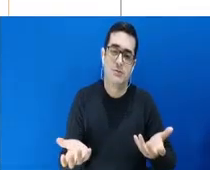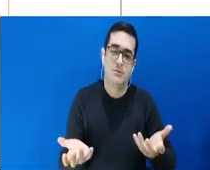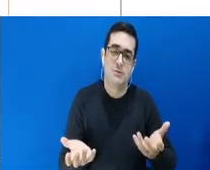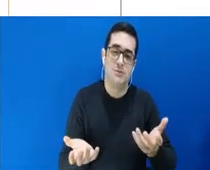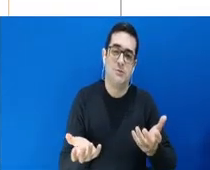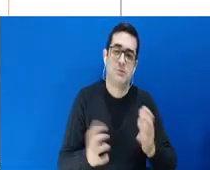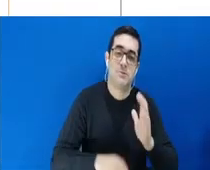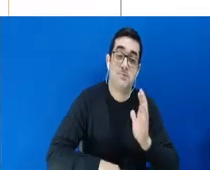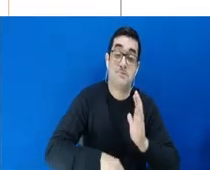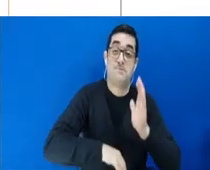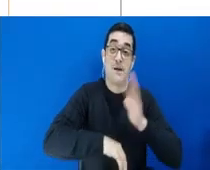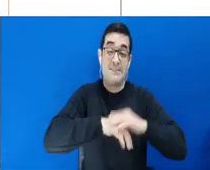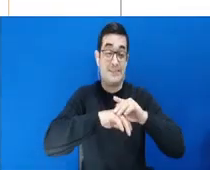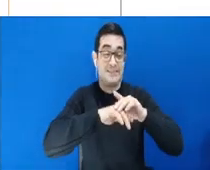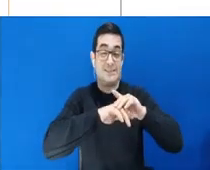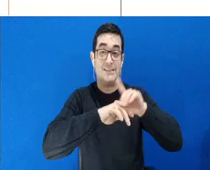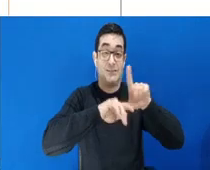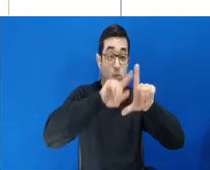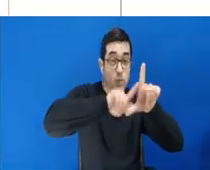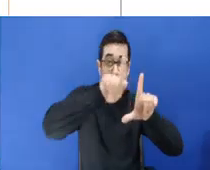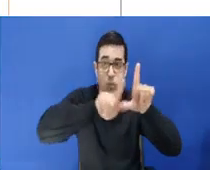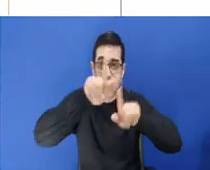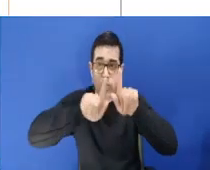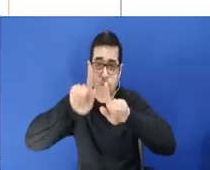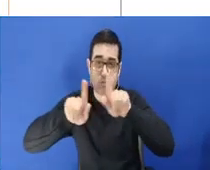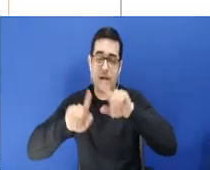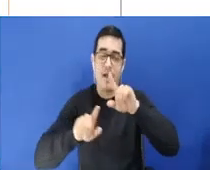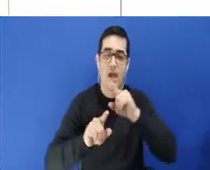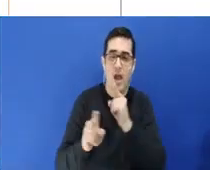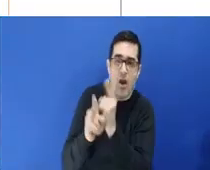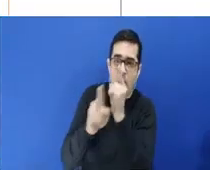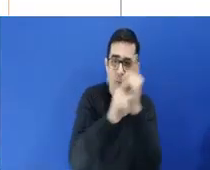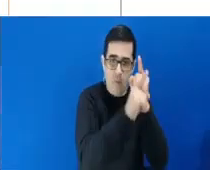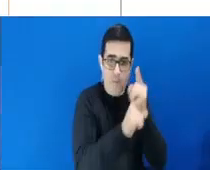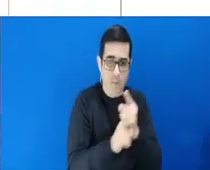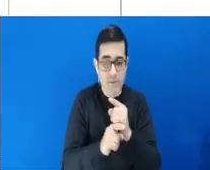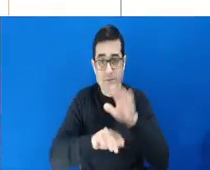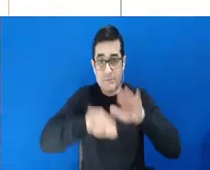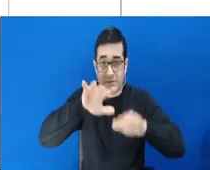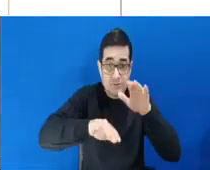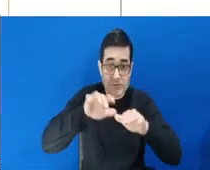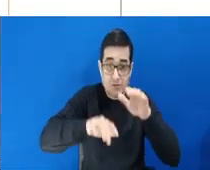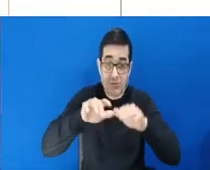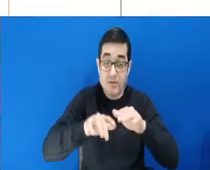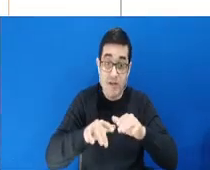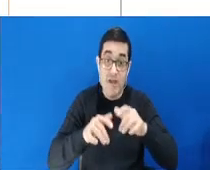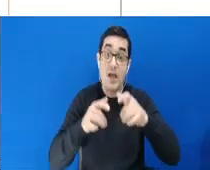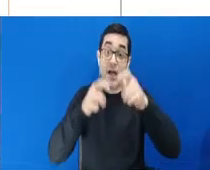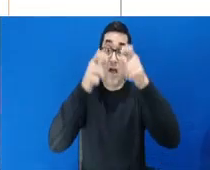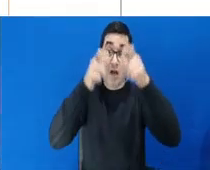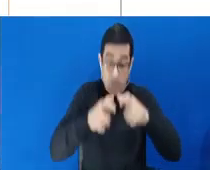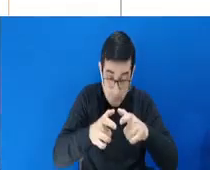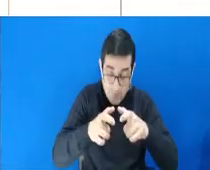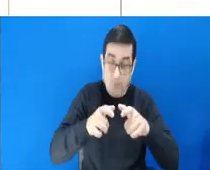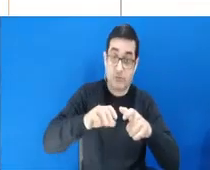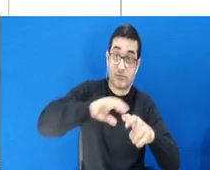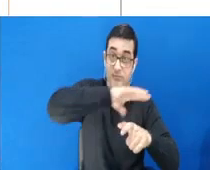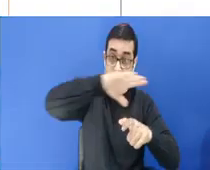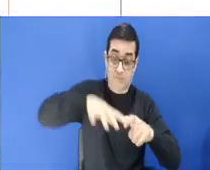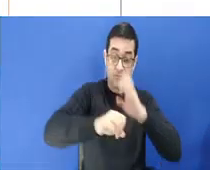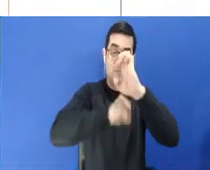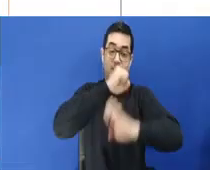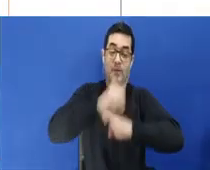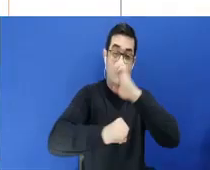onde a gente determina a probabilidade de se encontrar numa região do espaço o elétron, e não mais